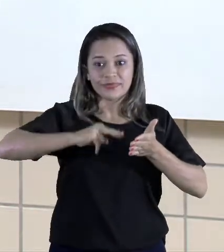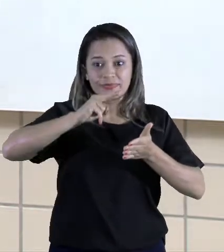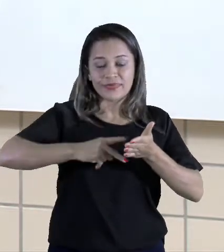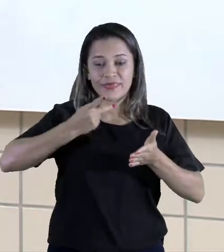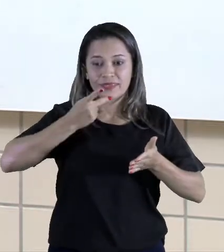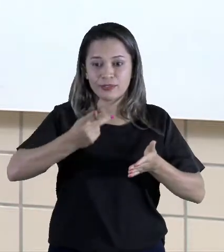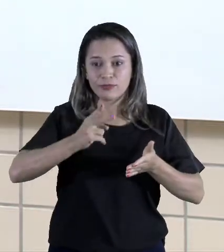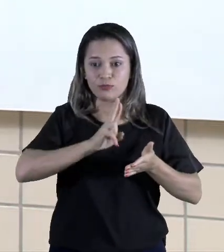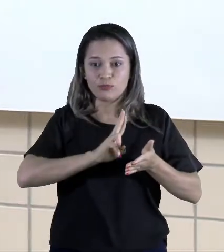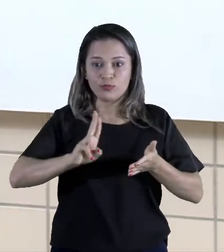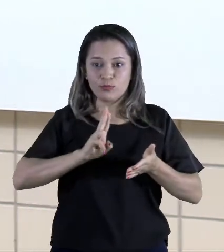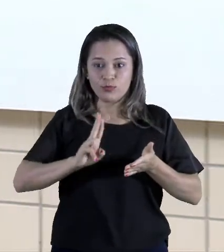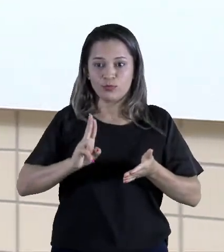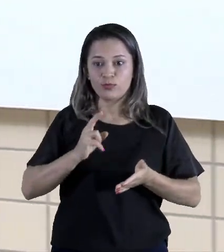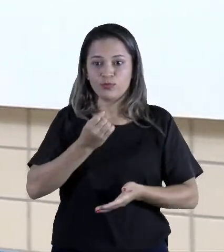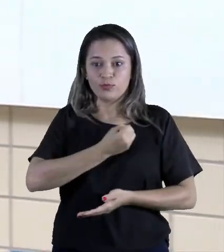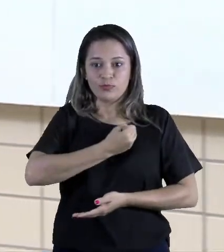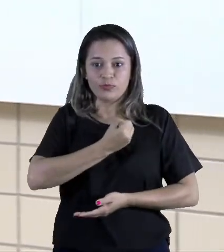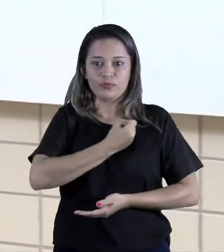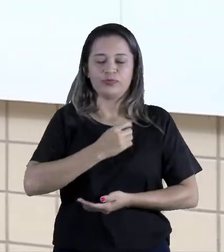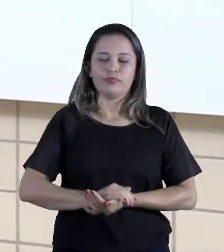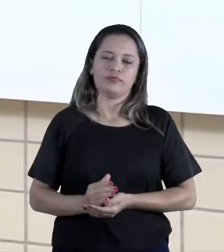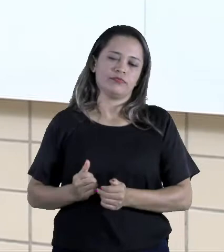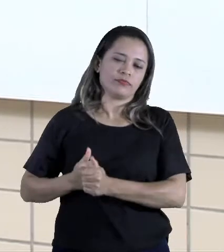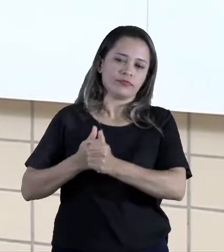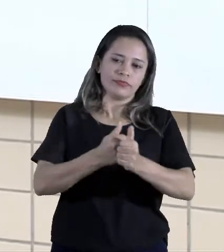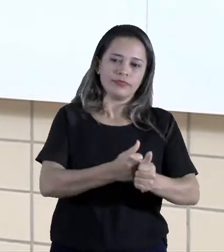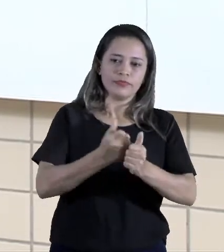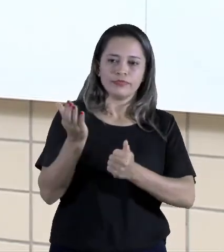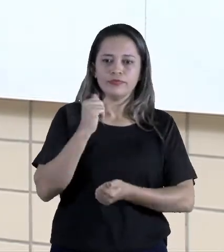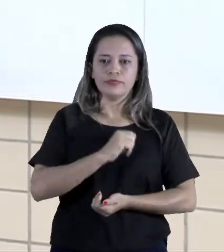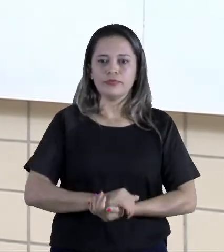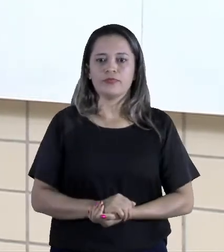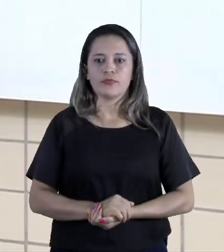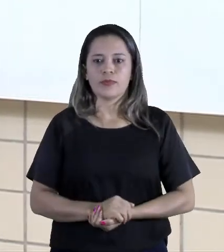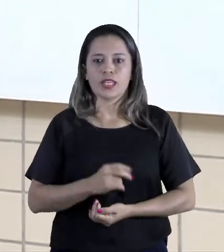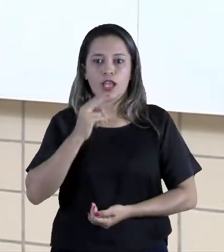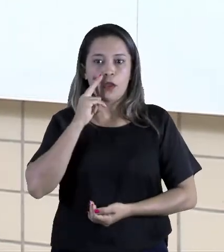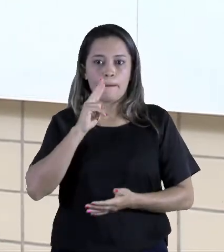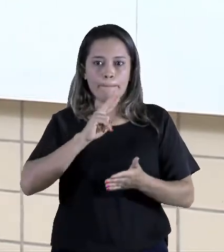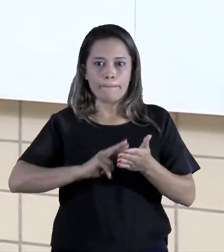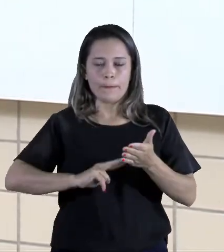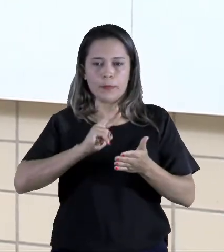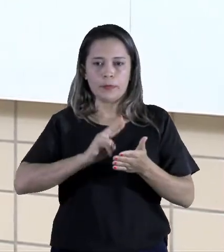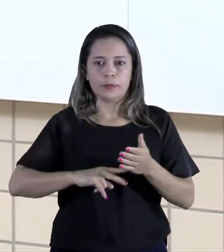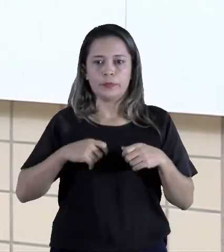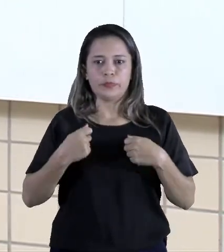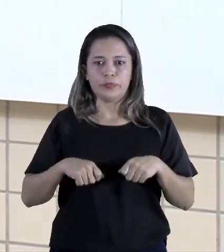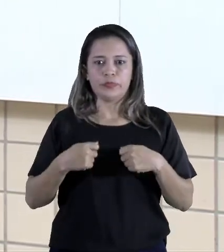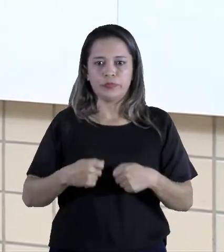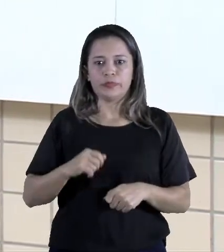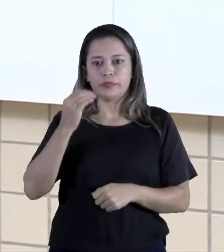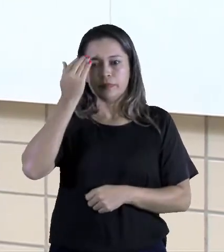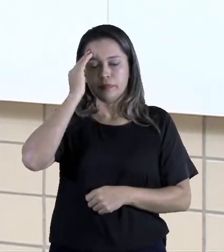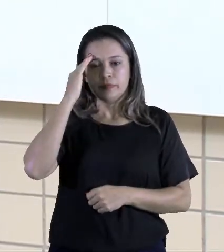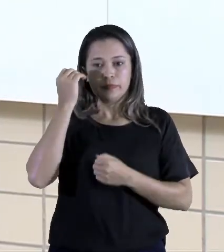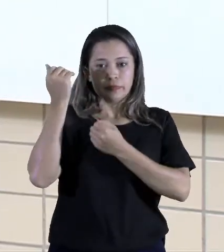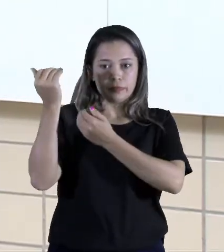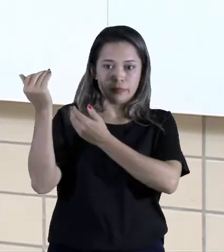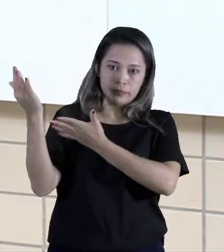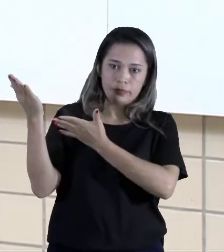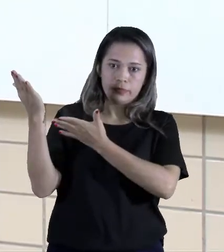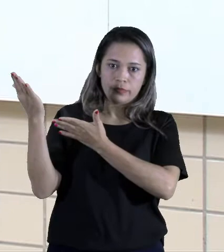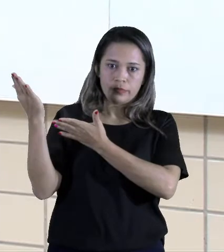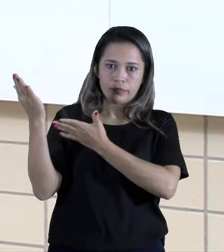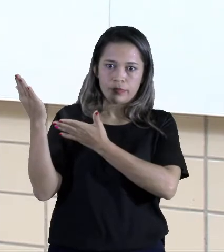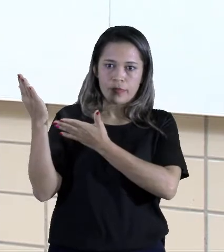nome desses números. Acompanha aqui comigo, ó. Para ler os números decimais, você precisa entender isso aqui, ó. Que nós temos